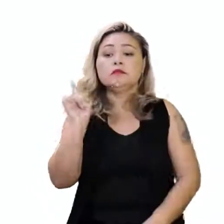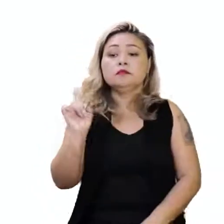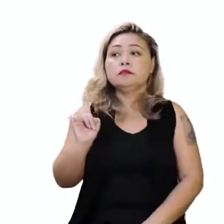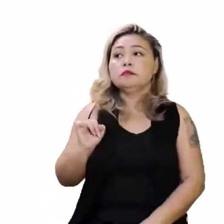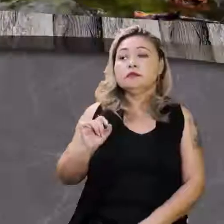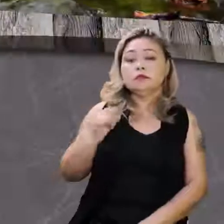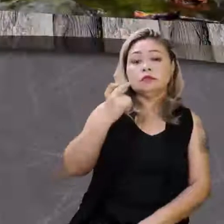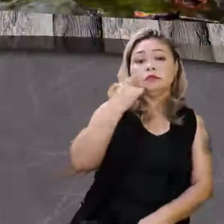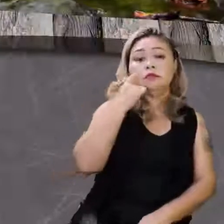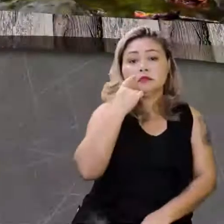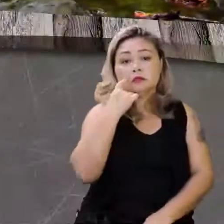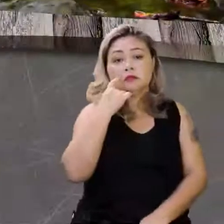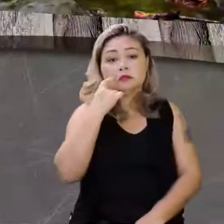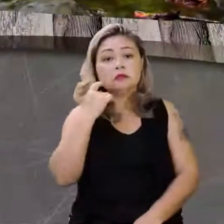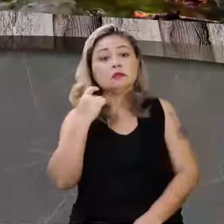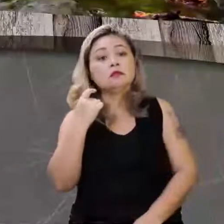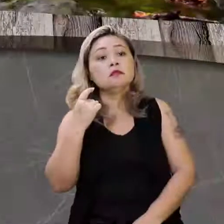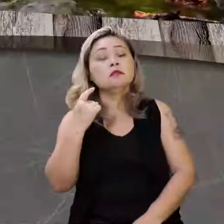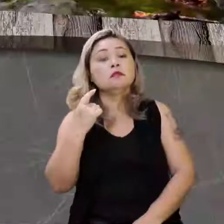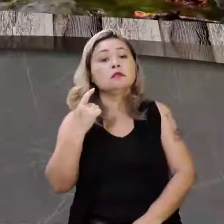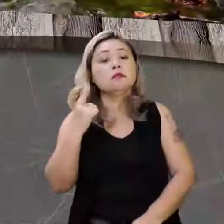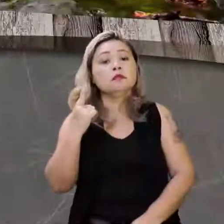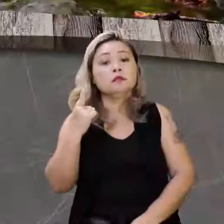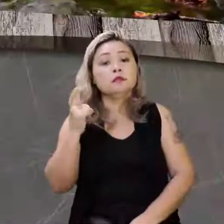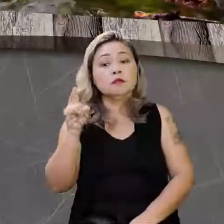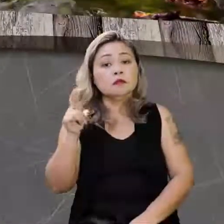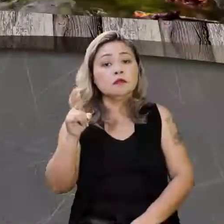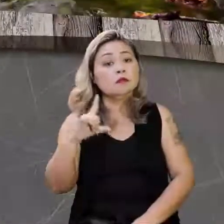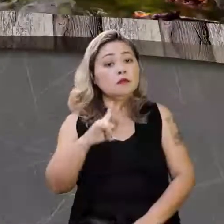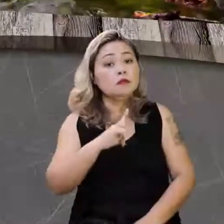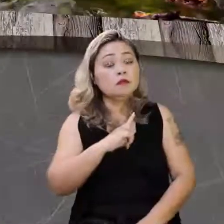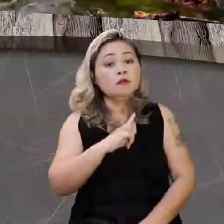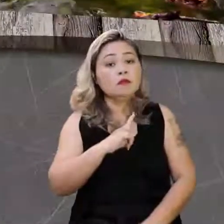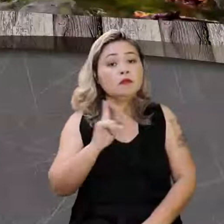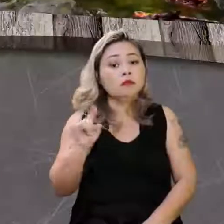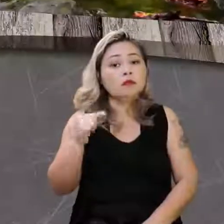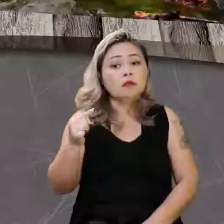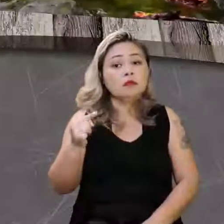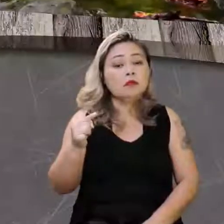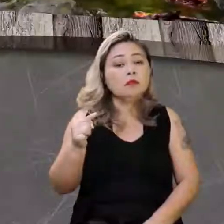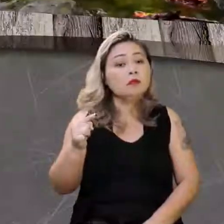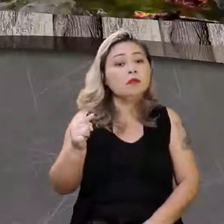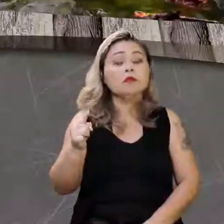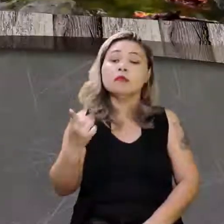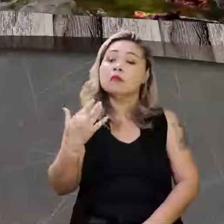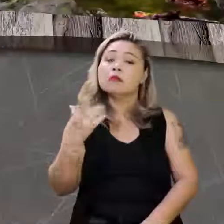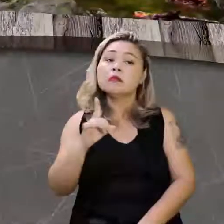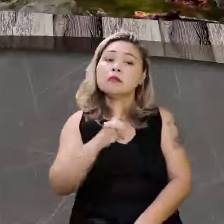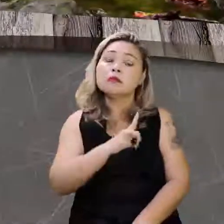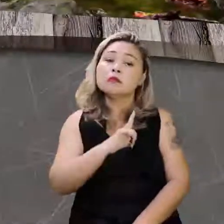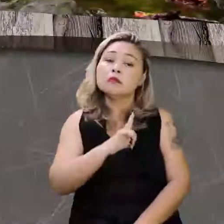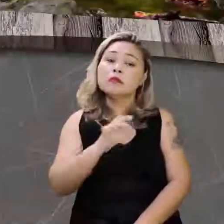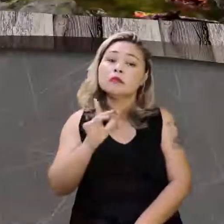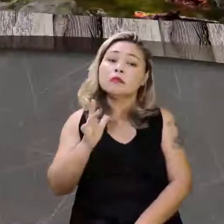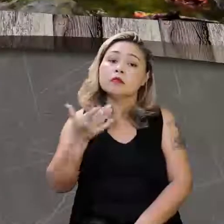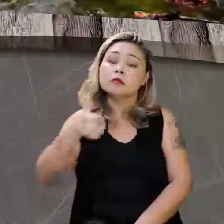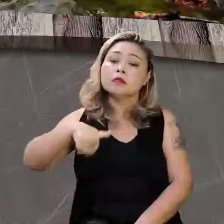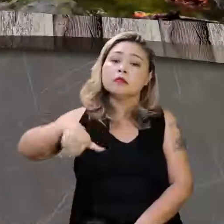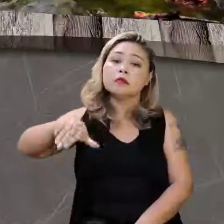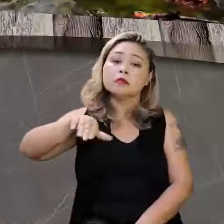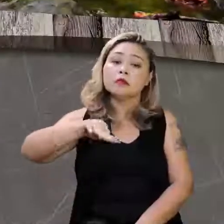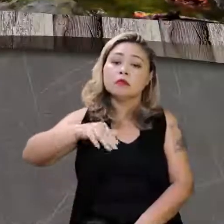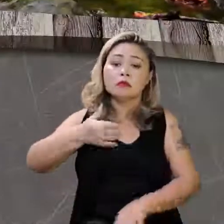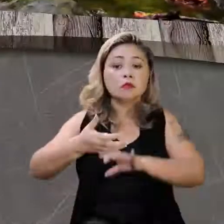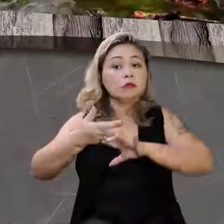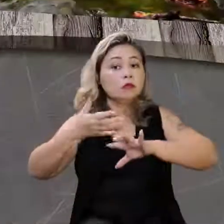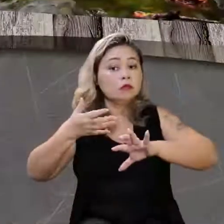mim, rapidinho. Você teve, tá, uma situação em que houve